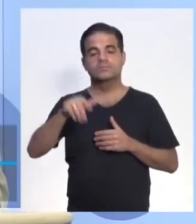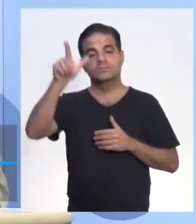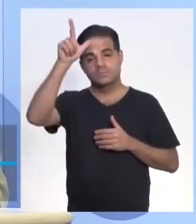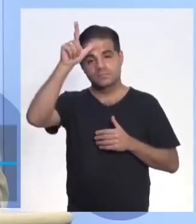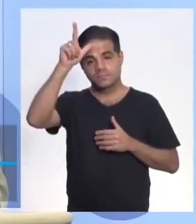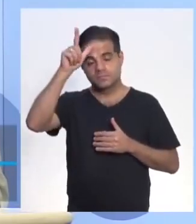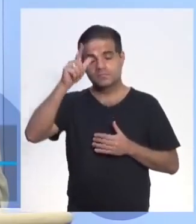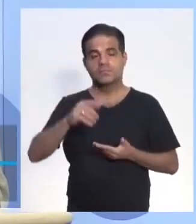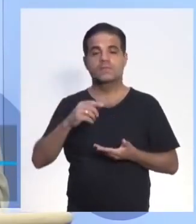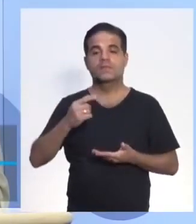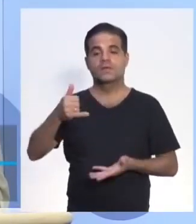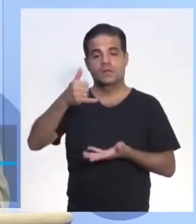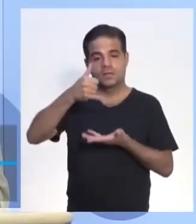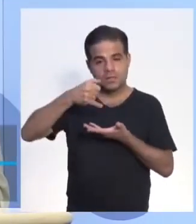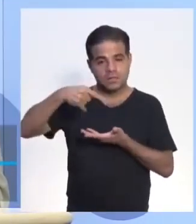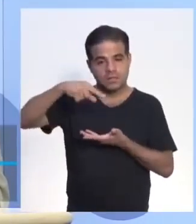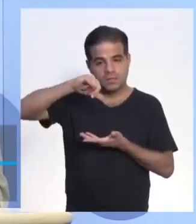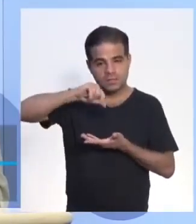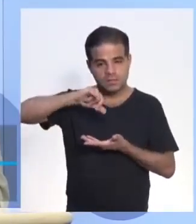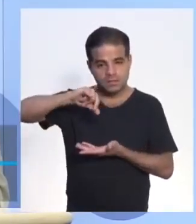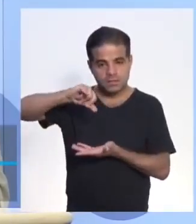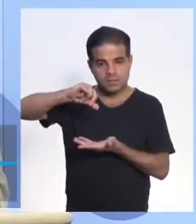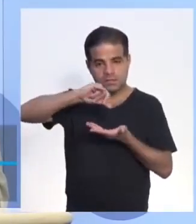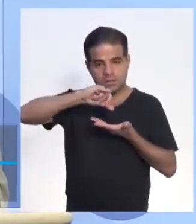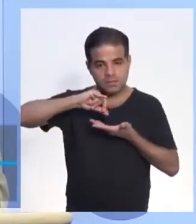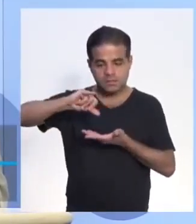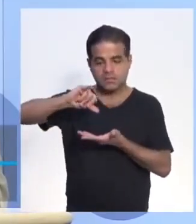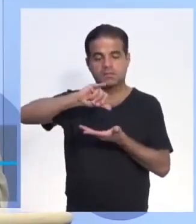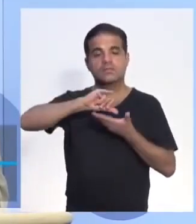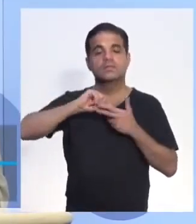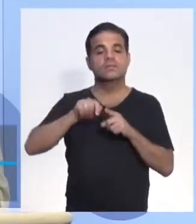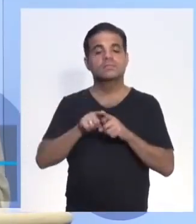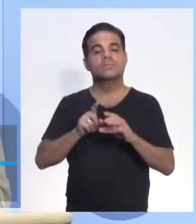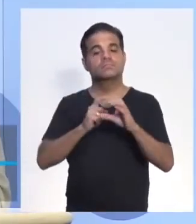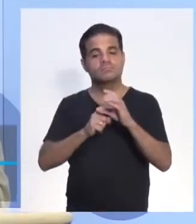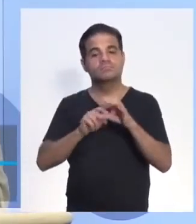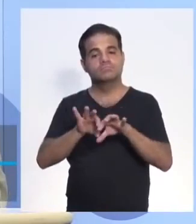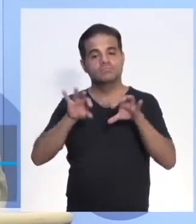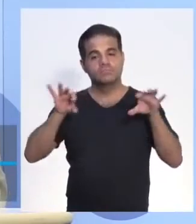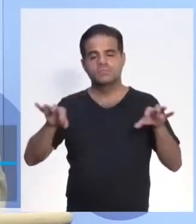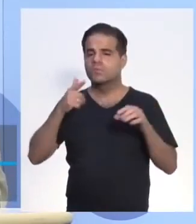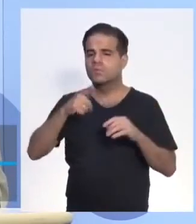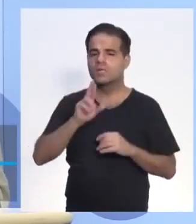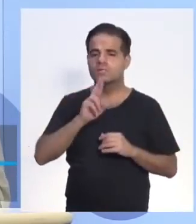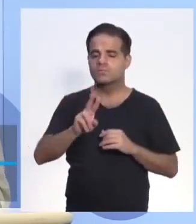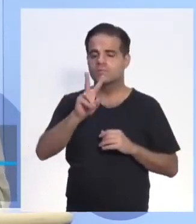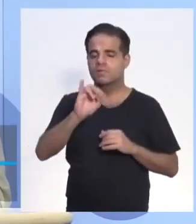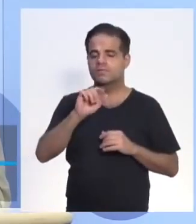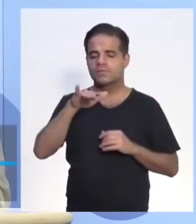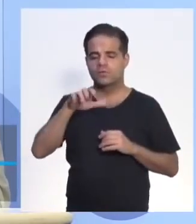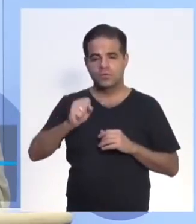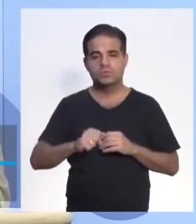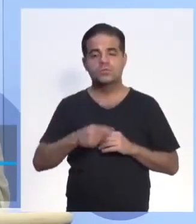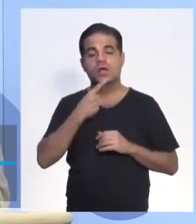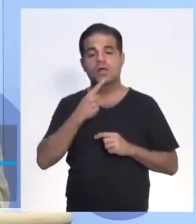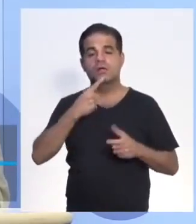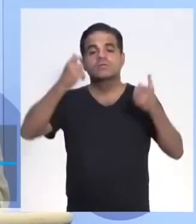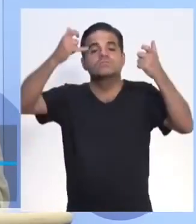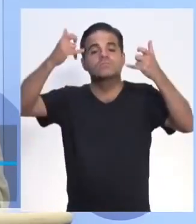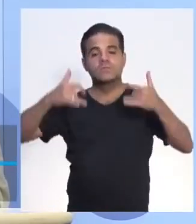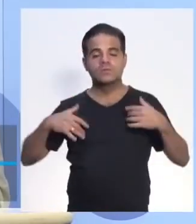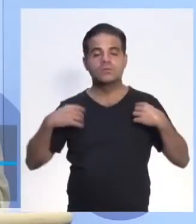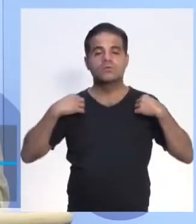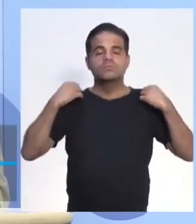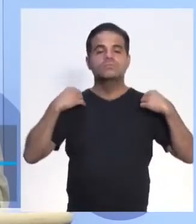e comunismo. Vamos pegar aqui mais uma resposta. O Vinícius, ele diz que é